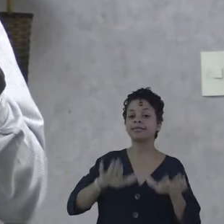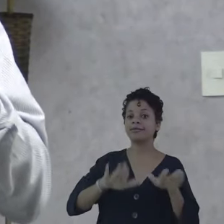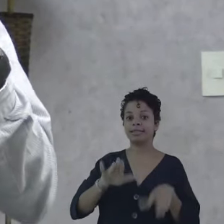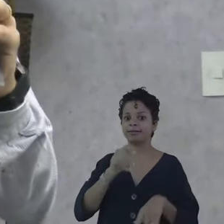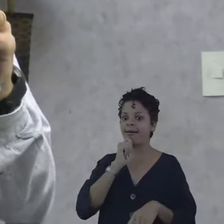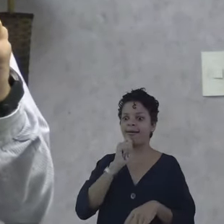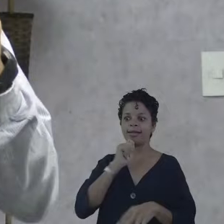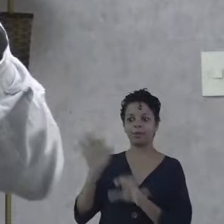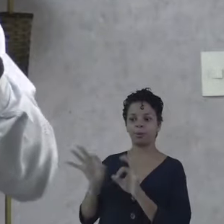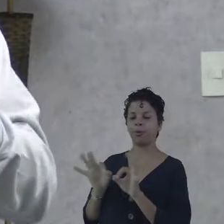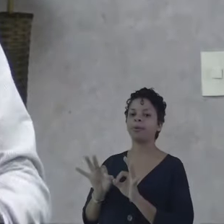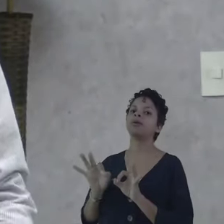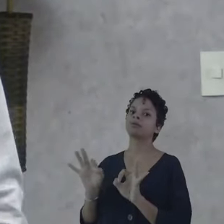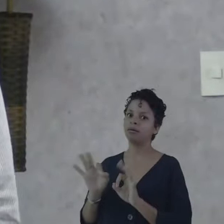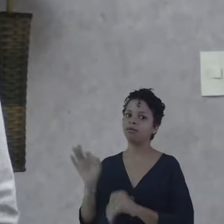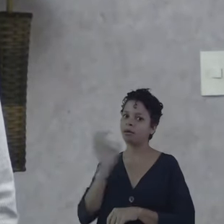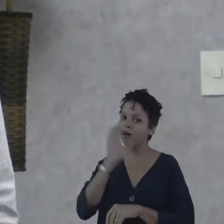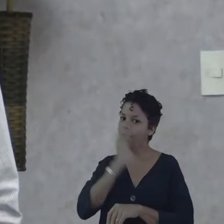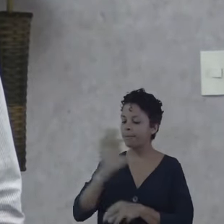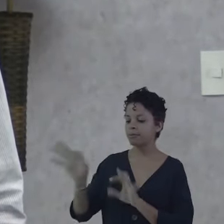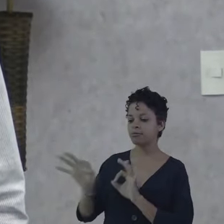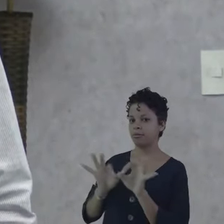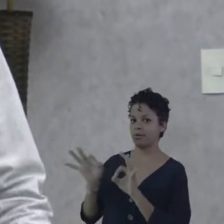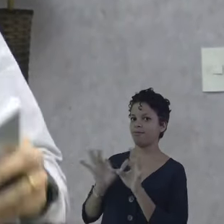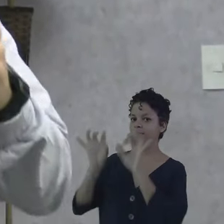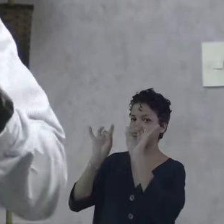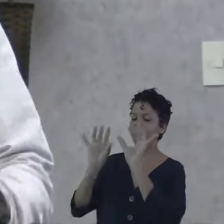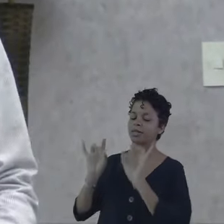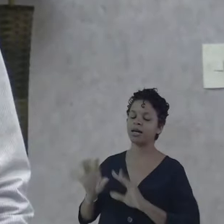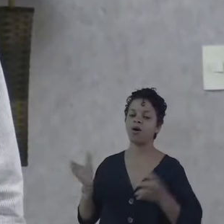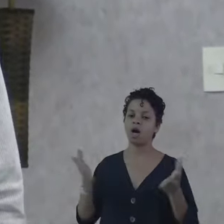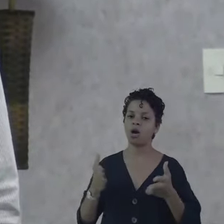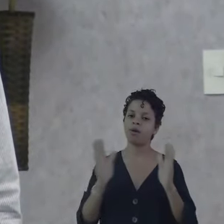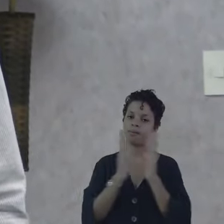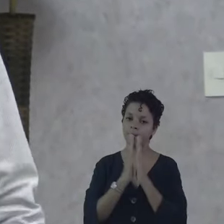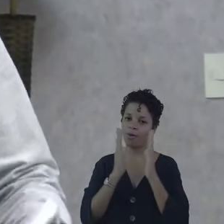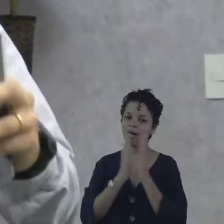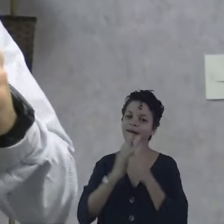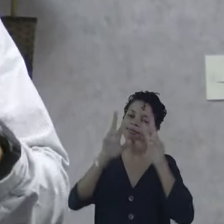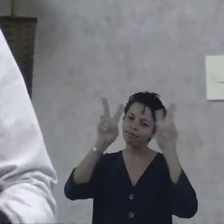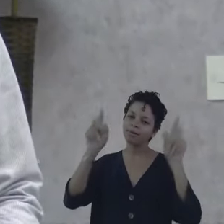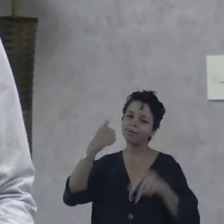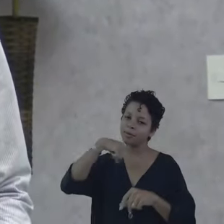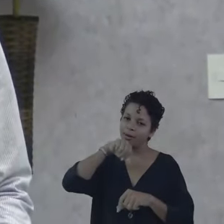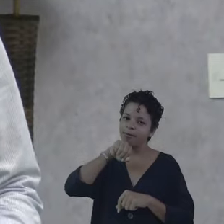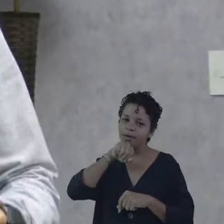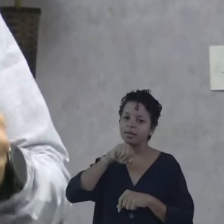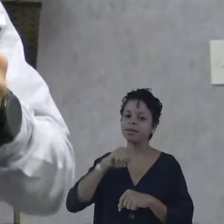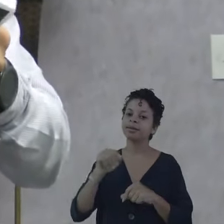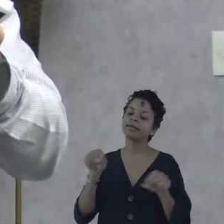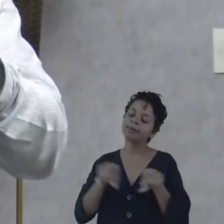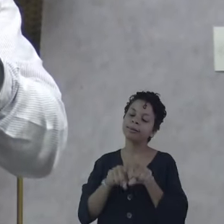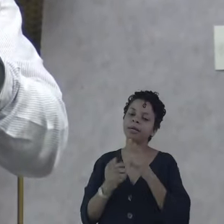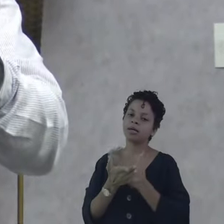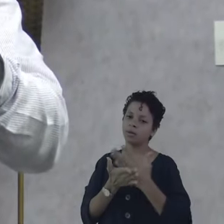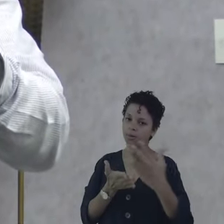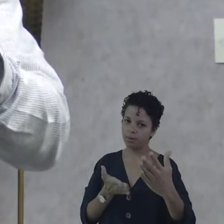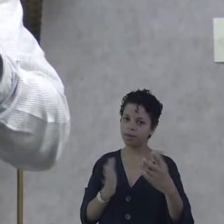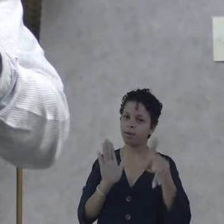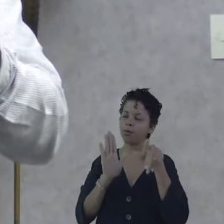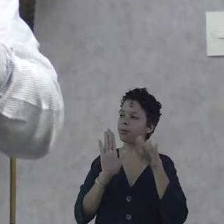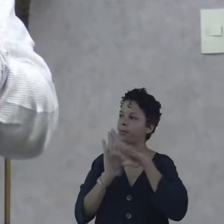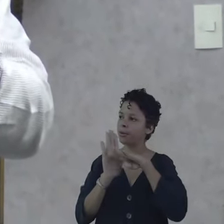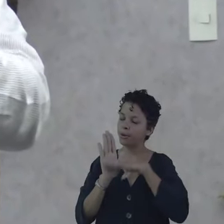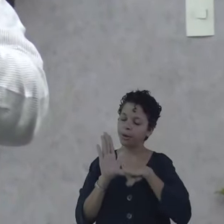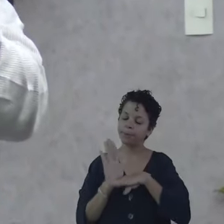talvez ainda não preparou algo, prepare algo para amanhã também especial e nós vamos orar também por elas agora e para começar também nosso programa. Eu convido você